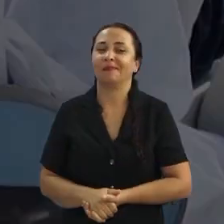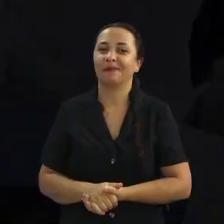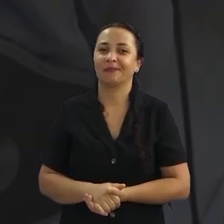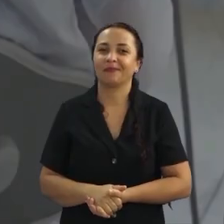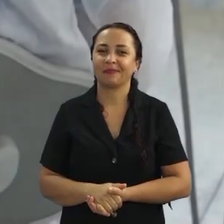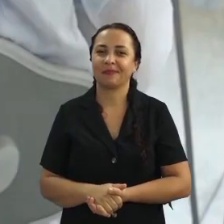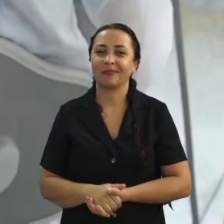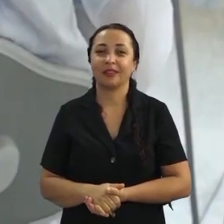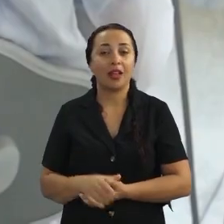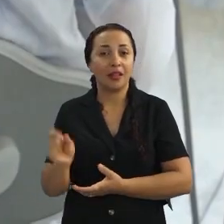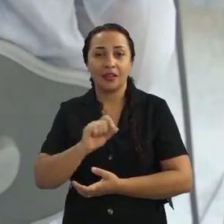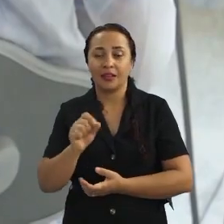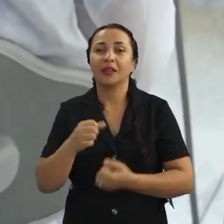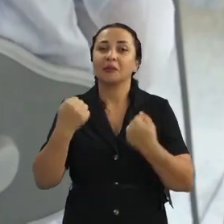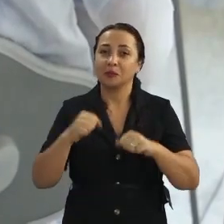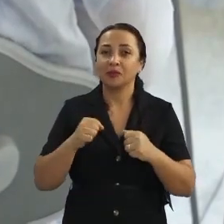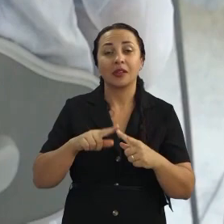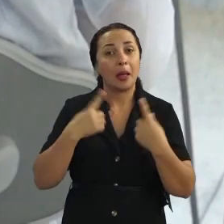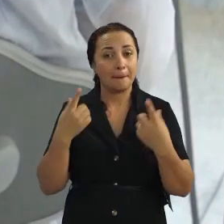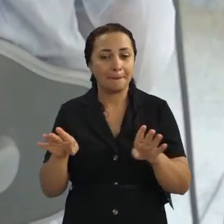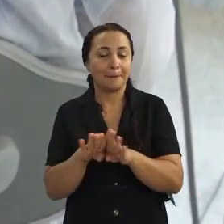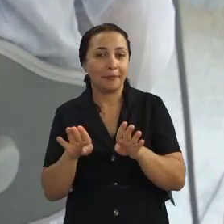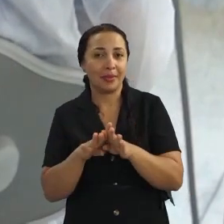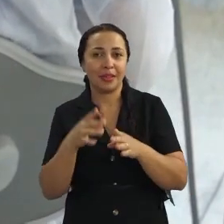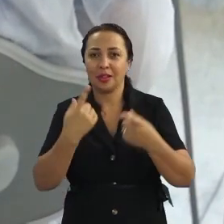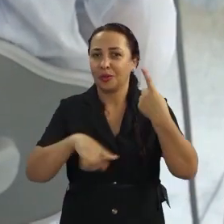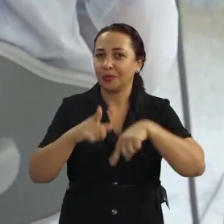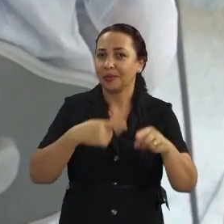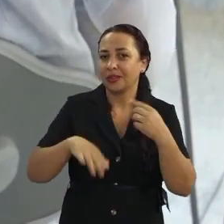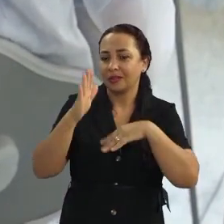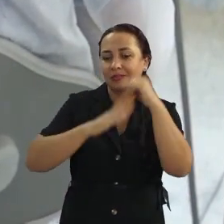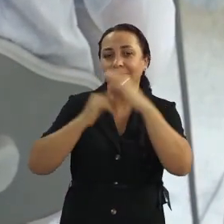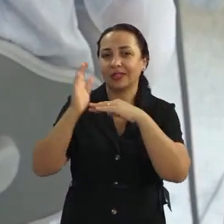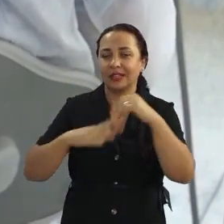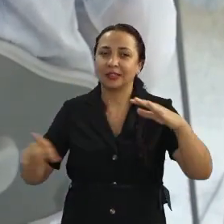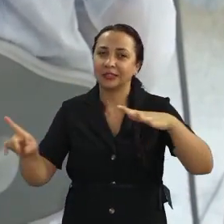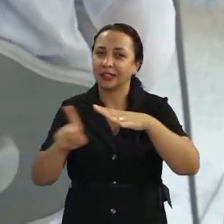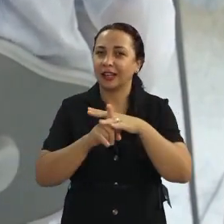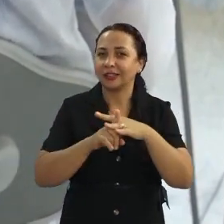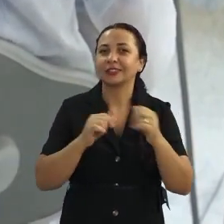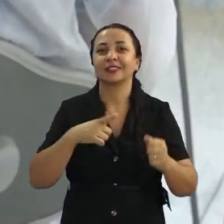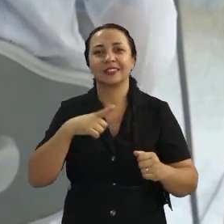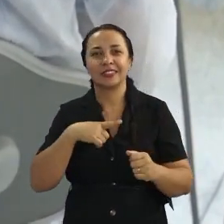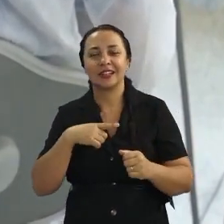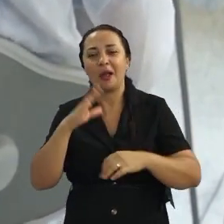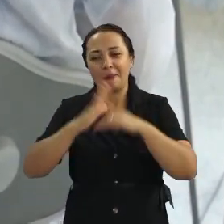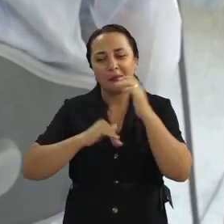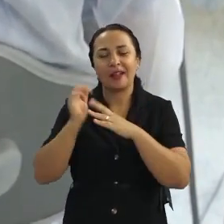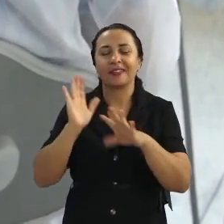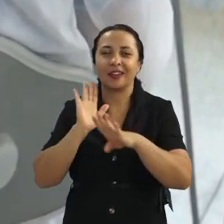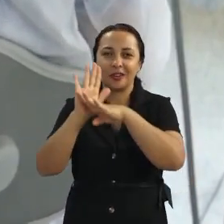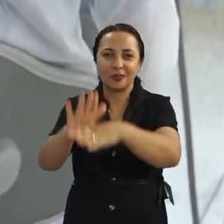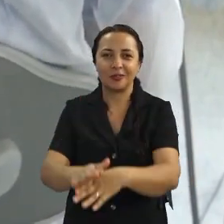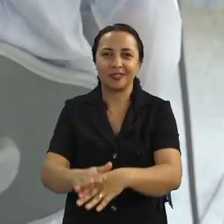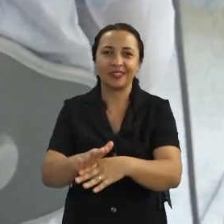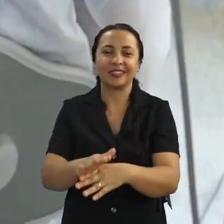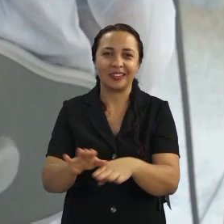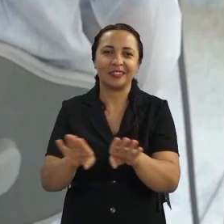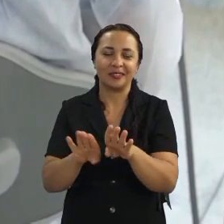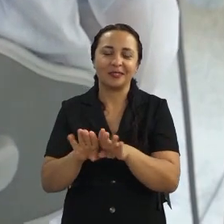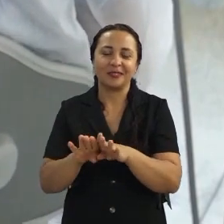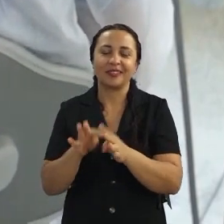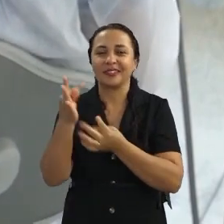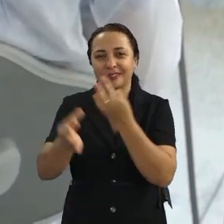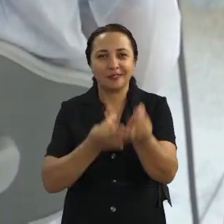quem puder tipo não só da música terapia Mas também de outra todas as outras práticas integrativas que são práticas que vão auxiliar